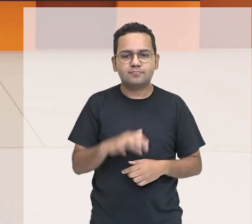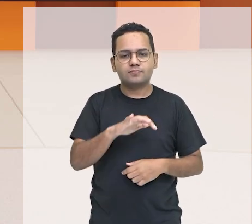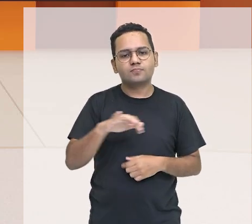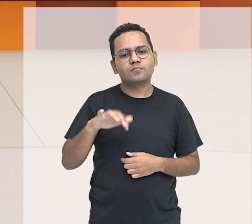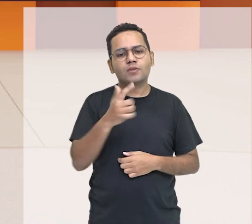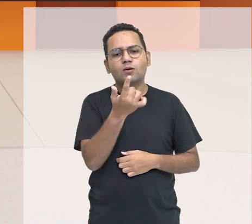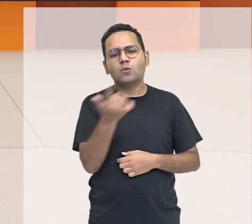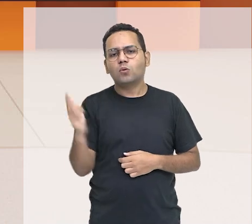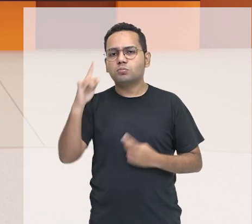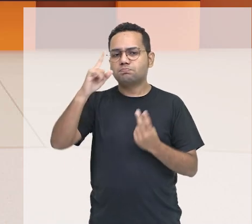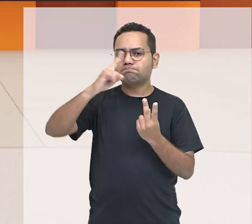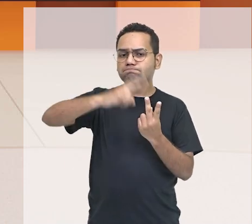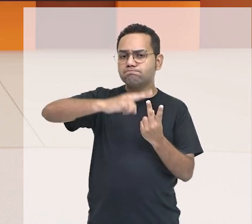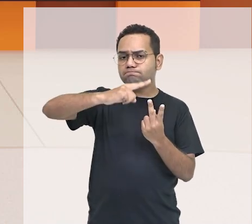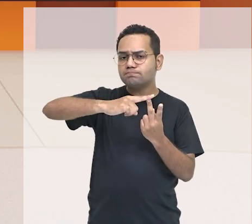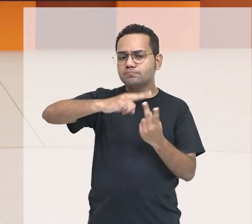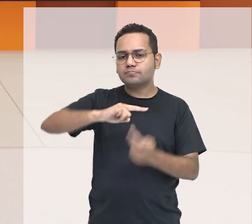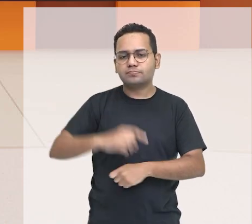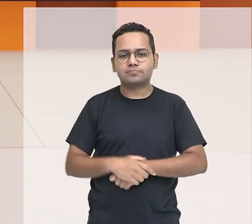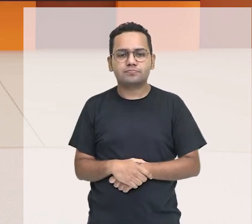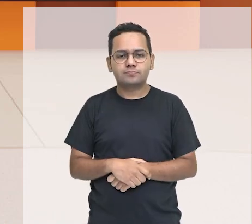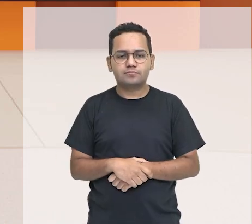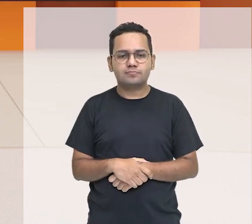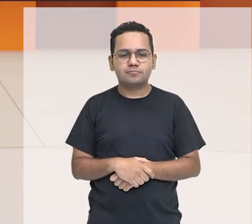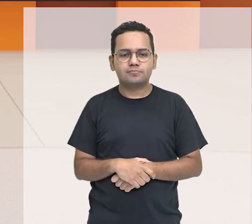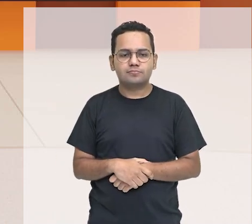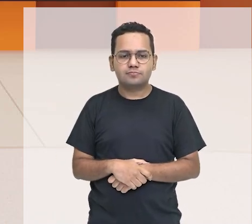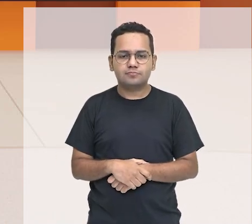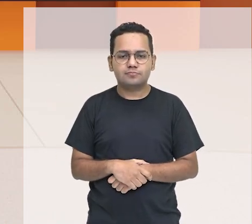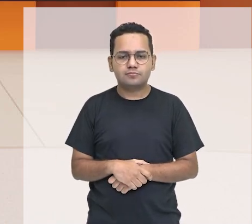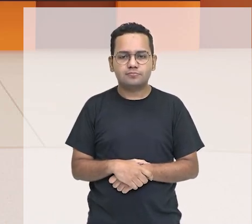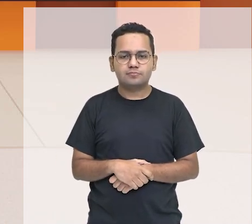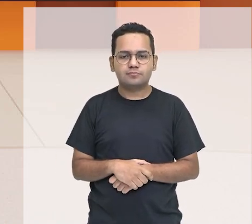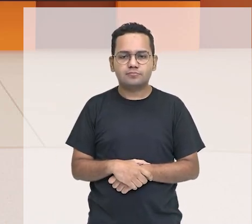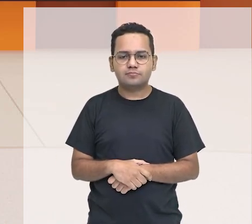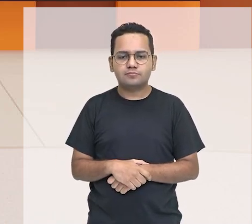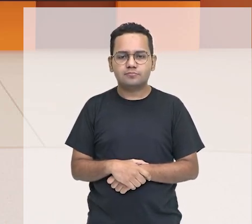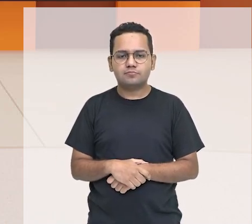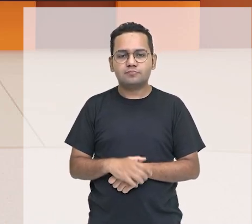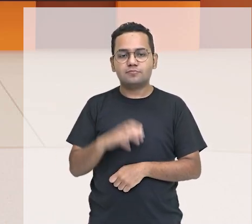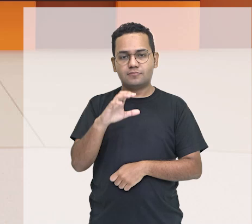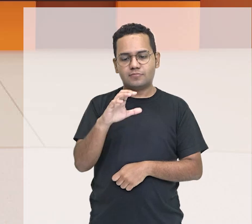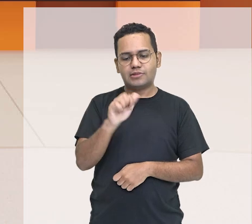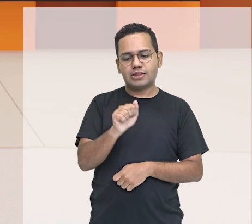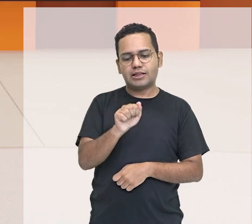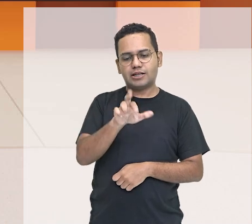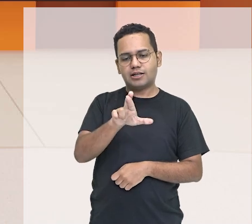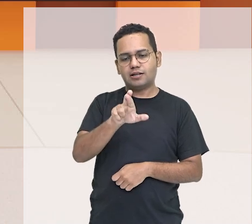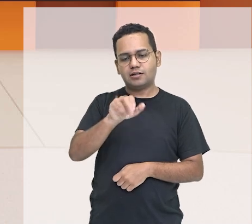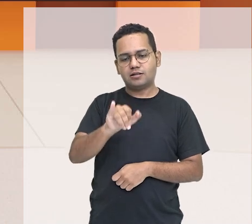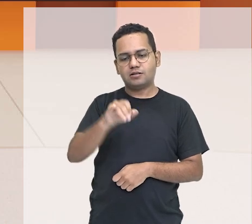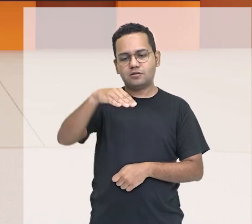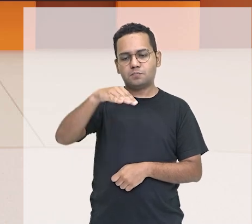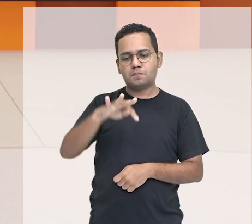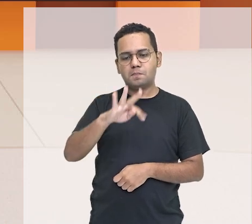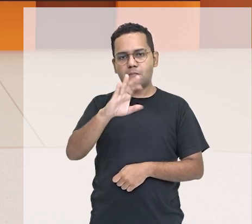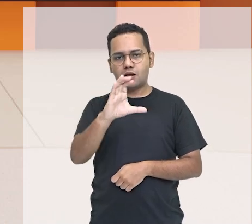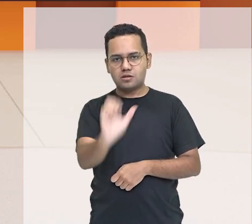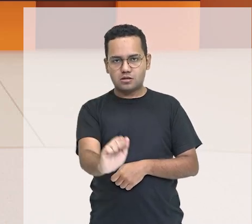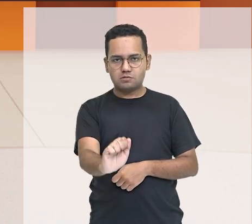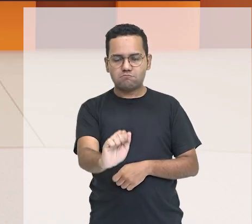continuar. Outra forma de dominação, que ele chama é a dominação carismática,